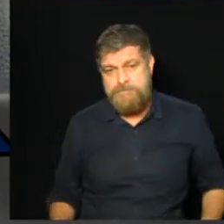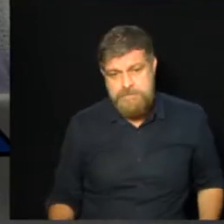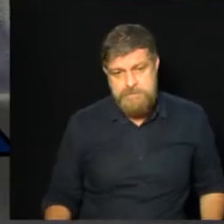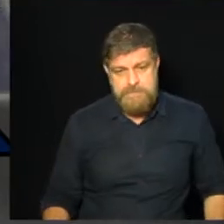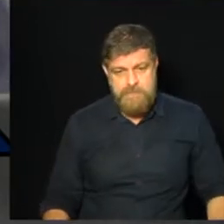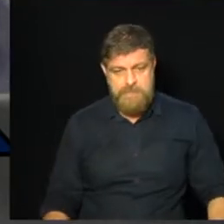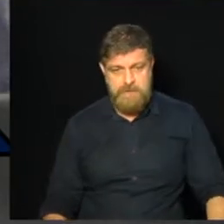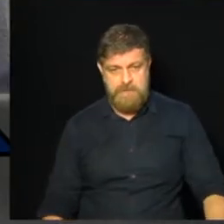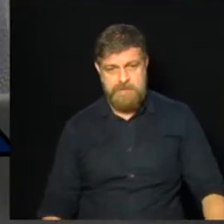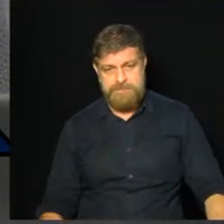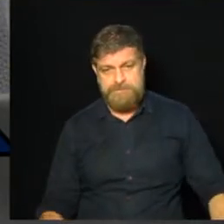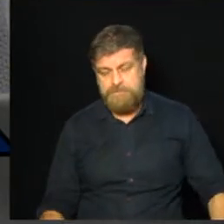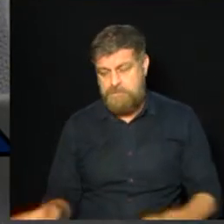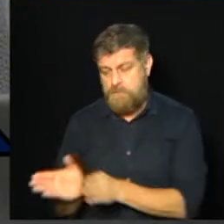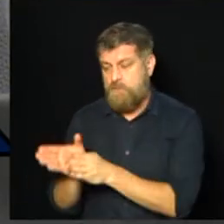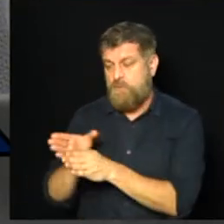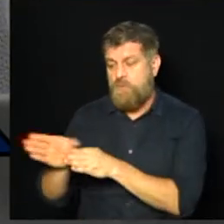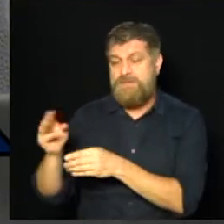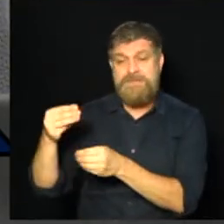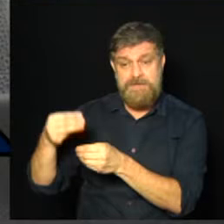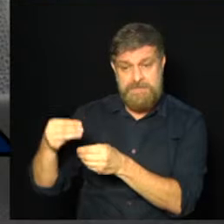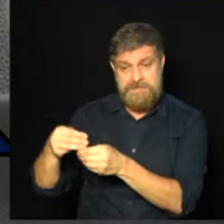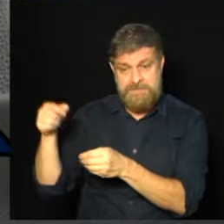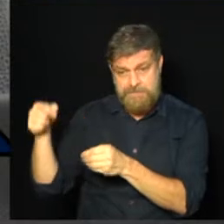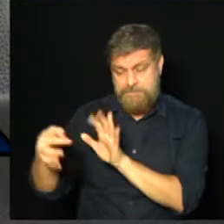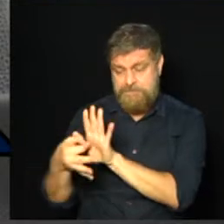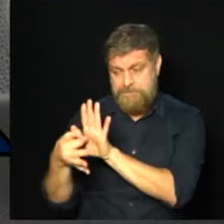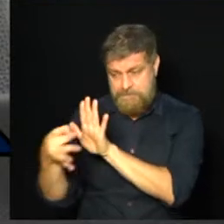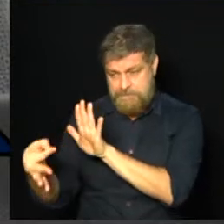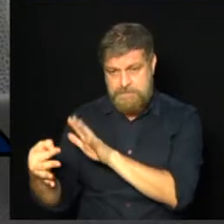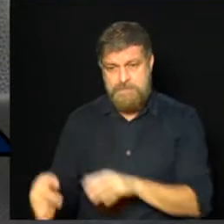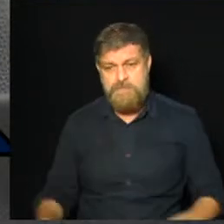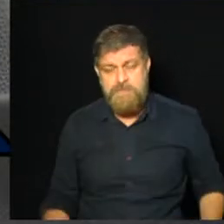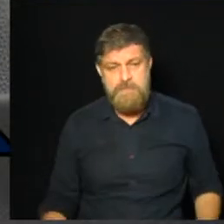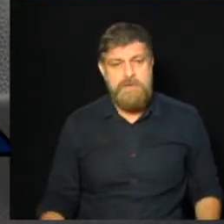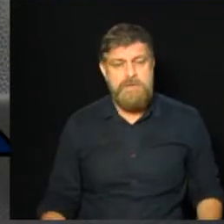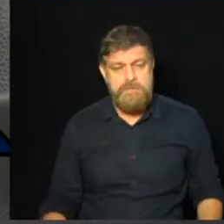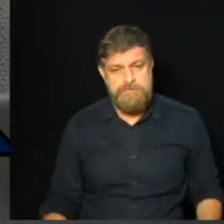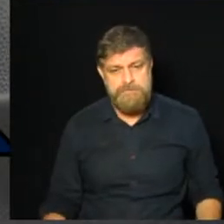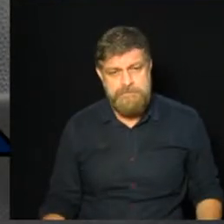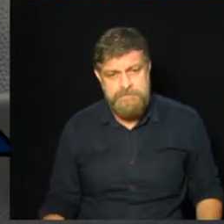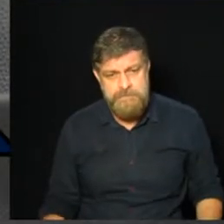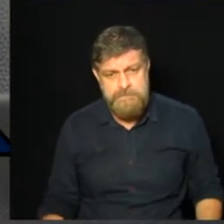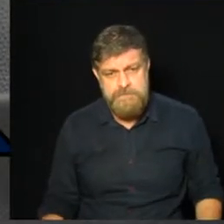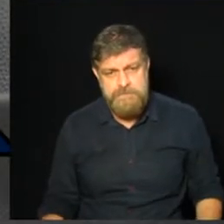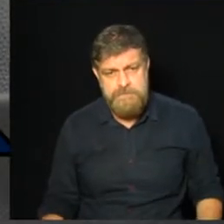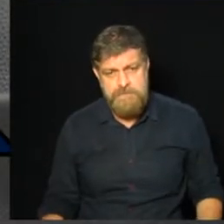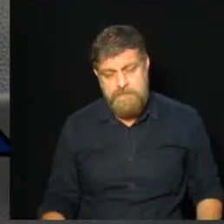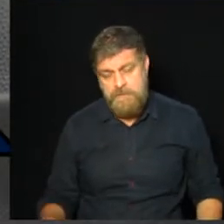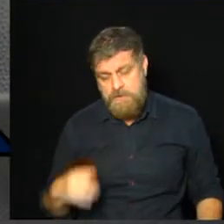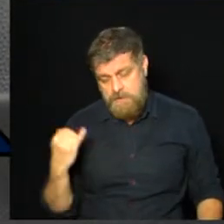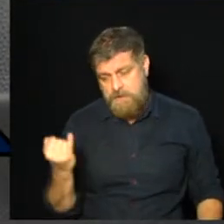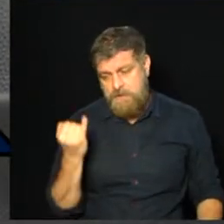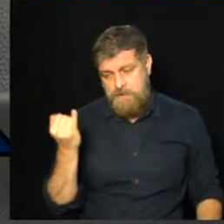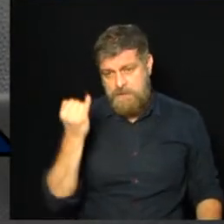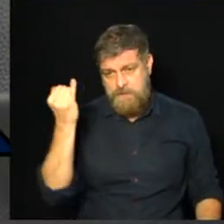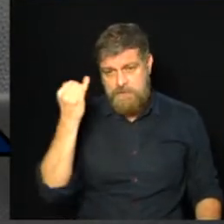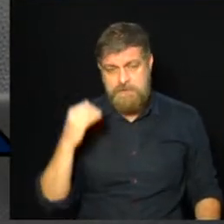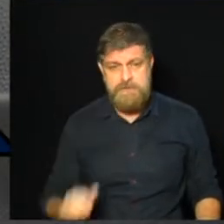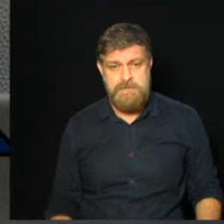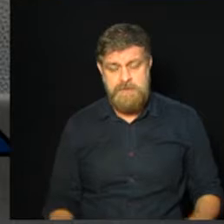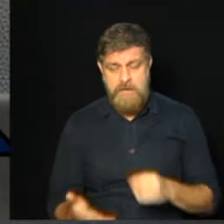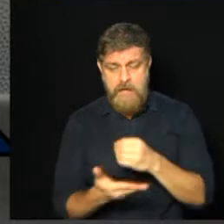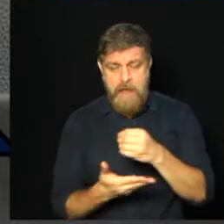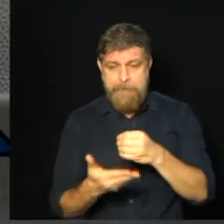feitos pelo Conselho Municipal e pelo Conselho Distrital e Conselho Local julgo sejam importantes para embasar do ponto de